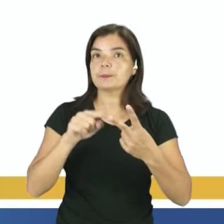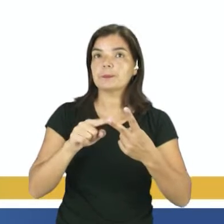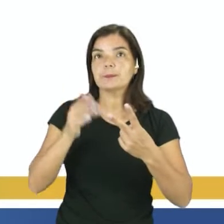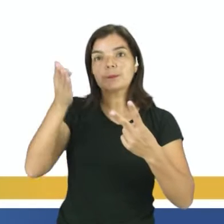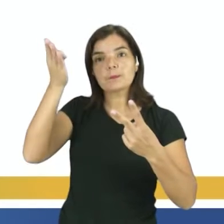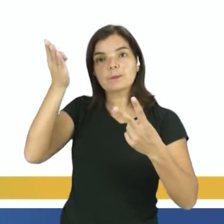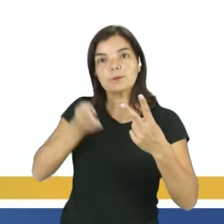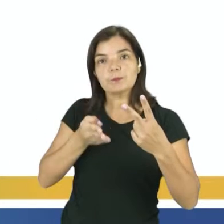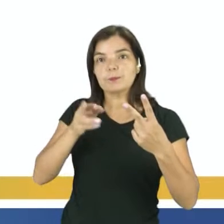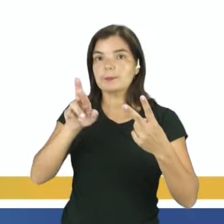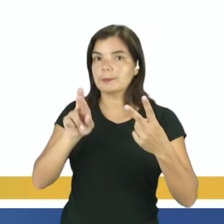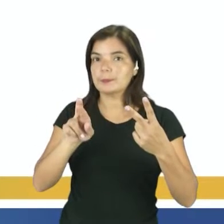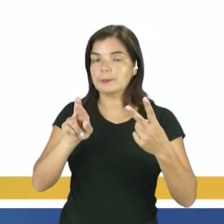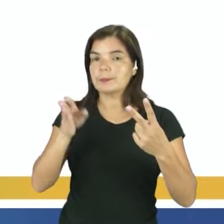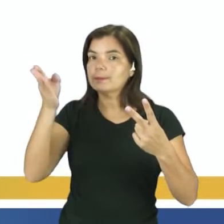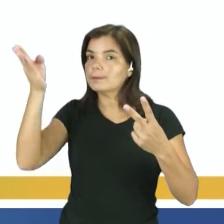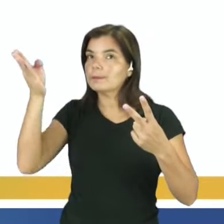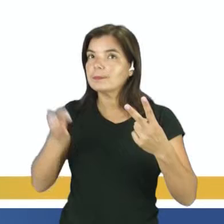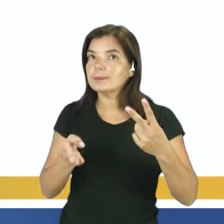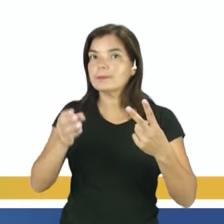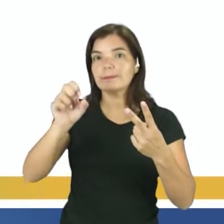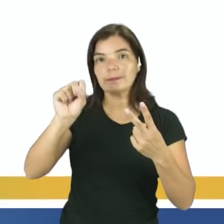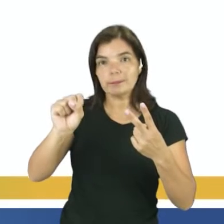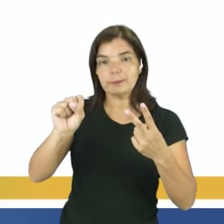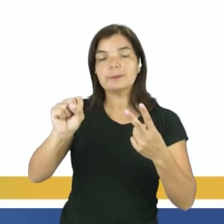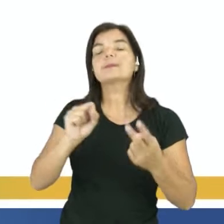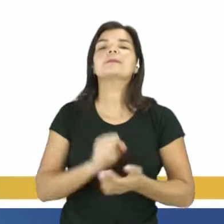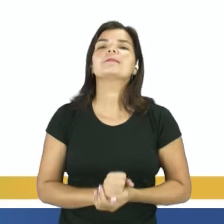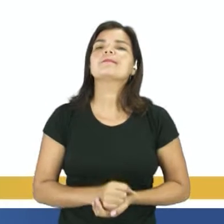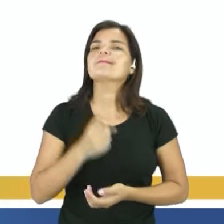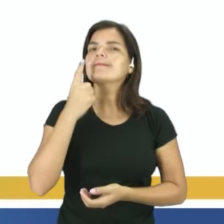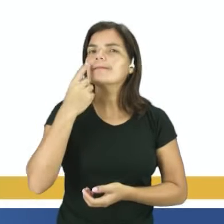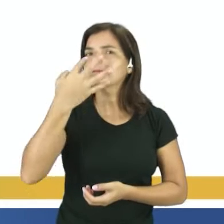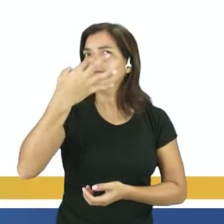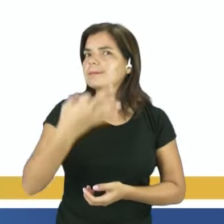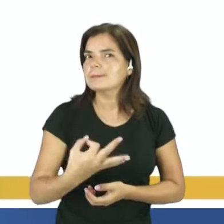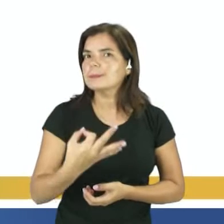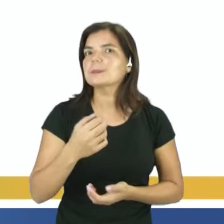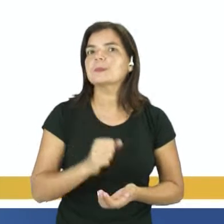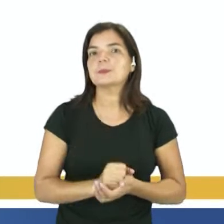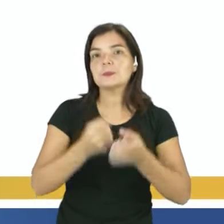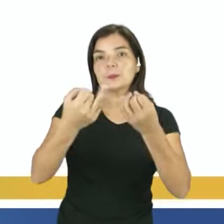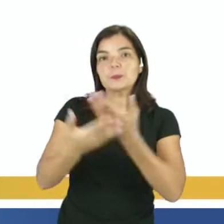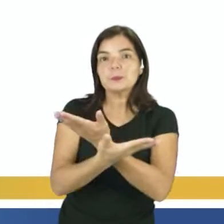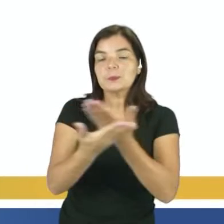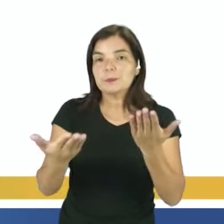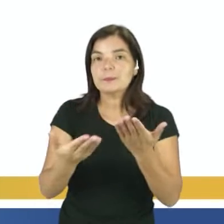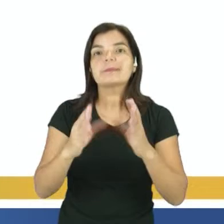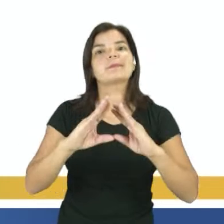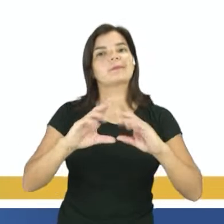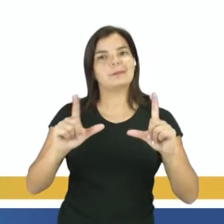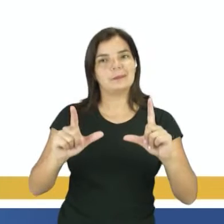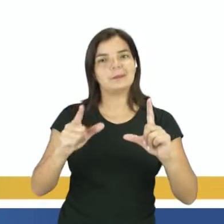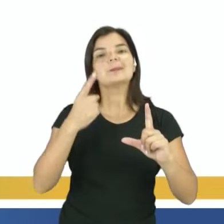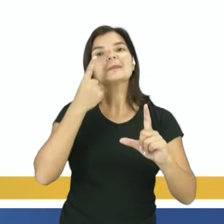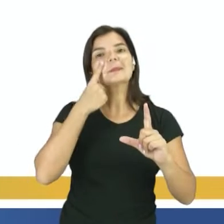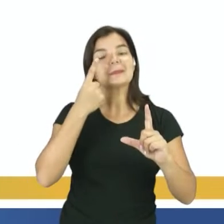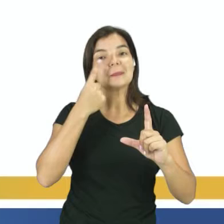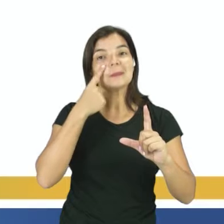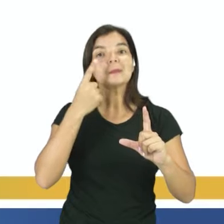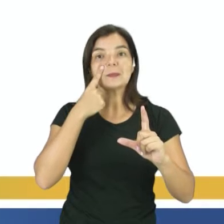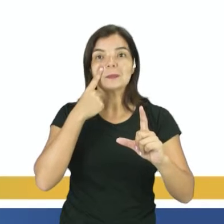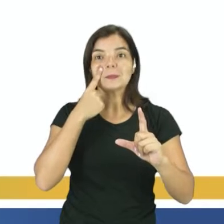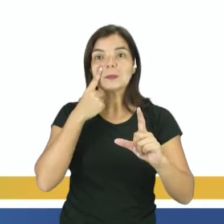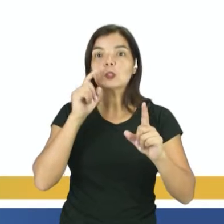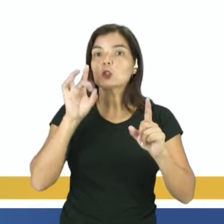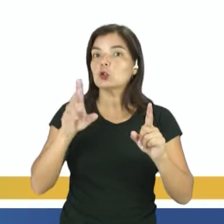retas, as retas R e S. Então é justamente aquela definição que eu falei para você. É claro que aí você está enxergando um pedaço